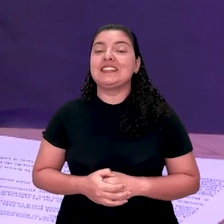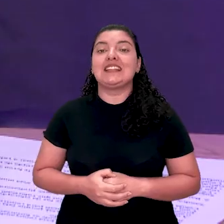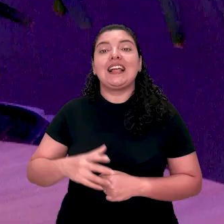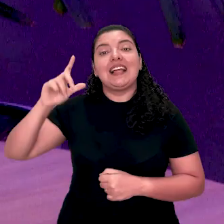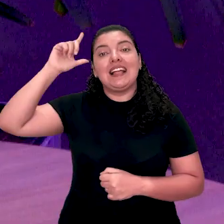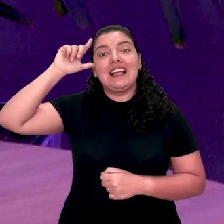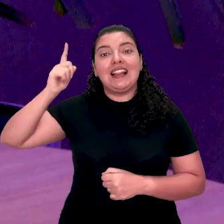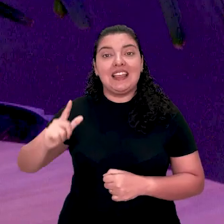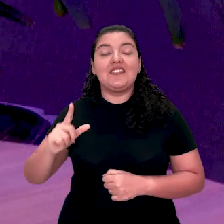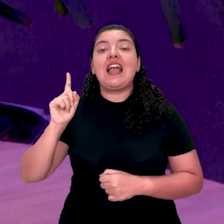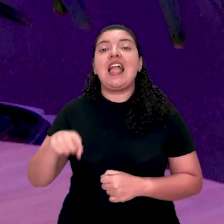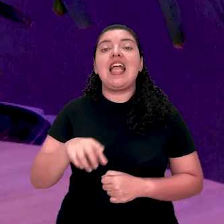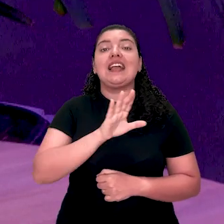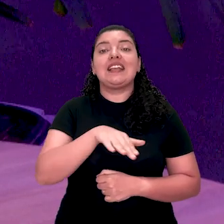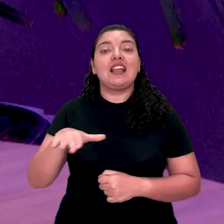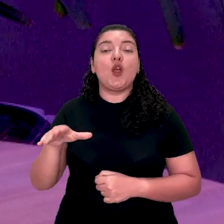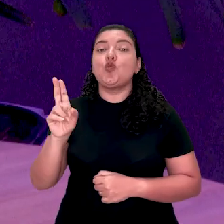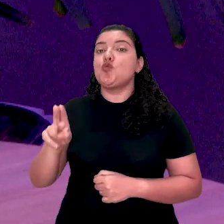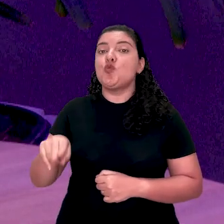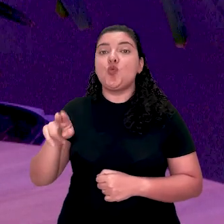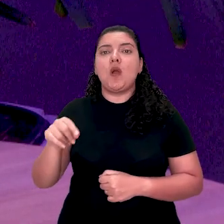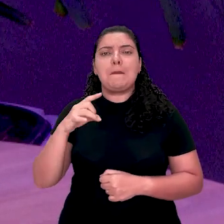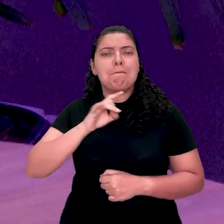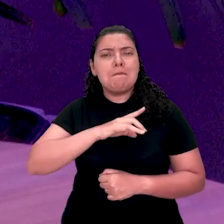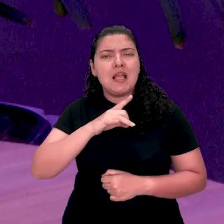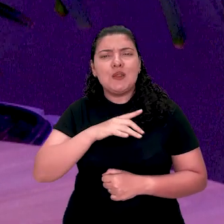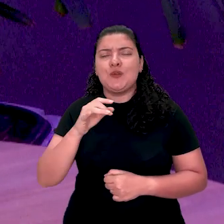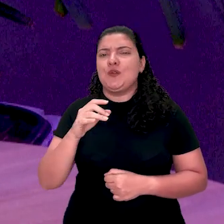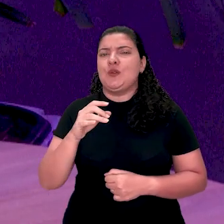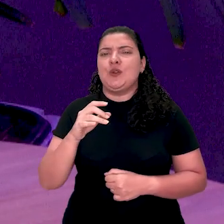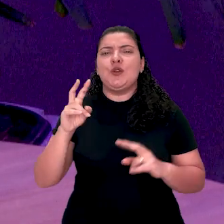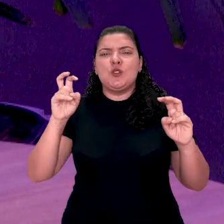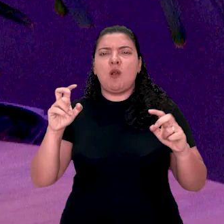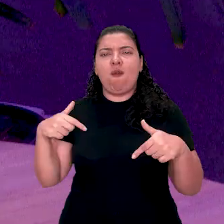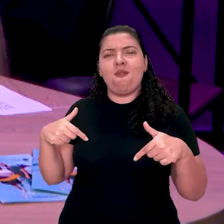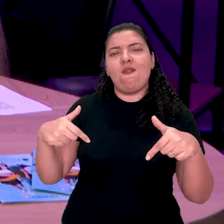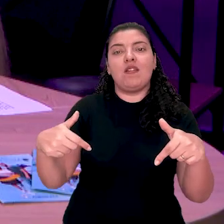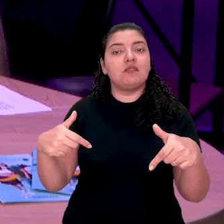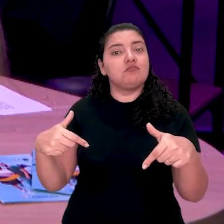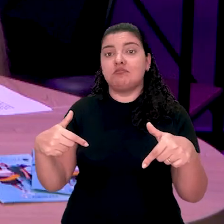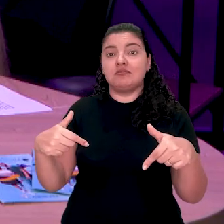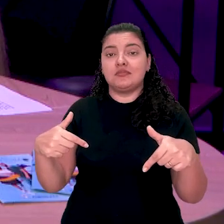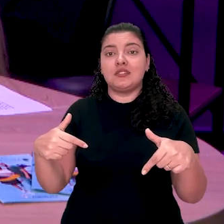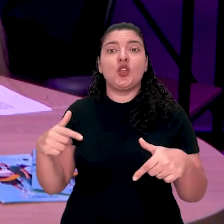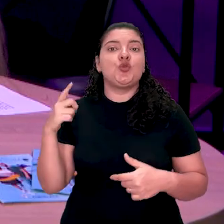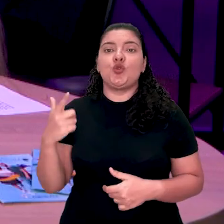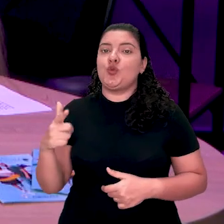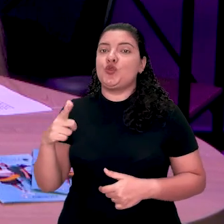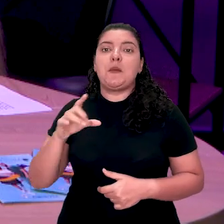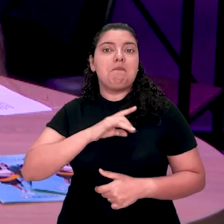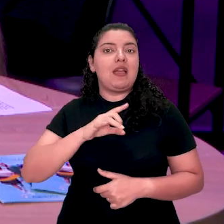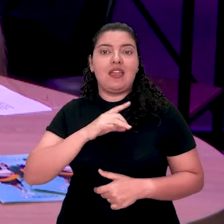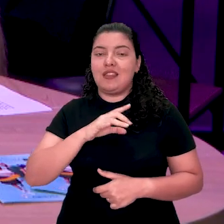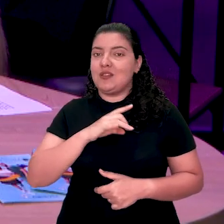A Lívia foi uma criança que ela nunca teve medo de enfrentar as coisas que ela precisava enfrentar. A gente pergunta, tu não tinha medo, não? Não,